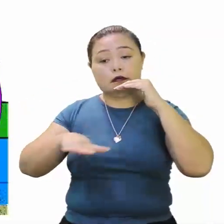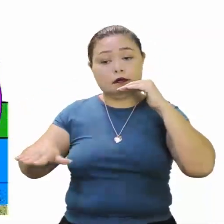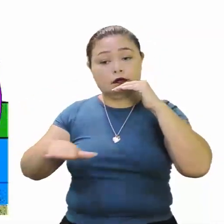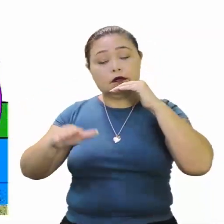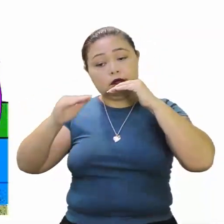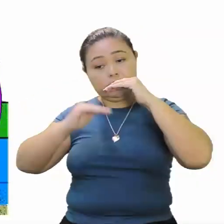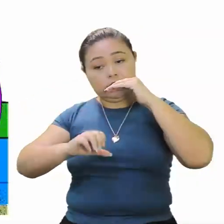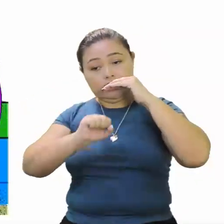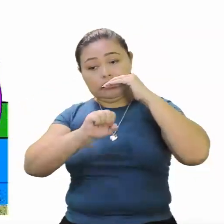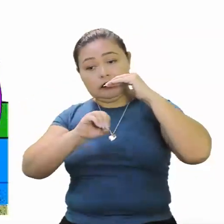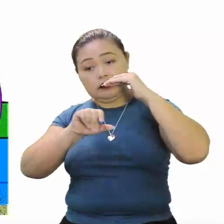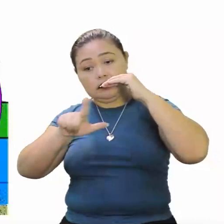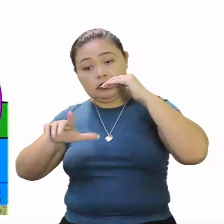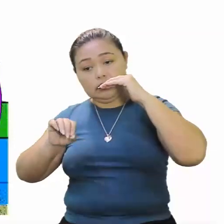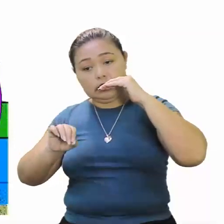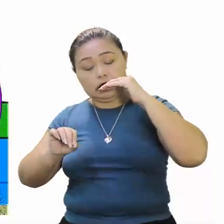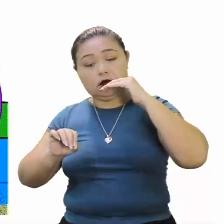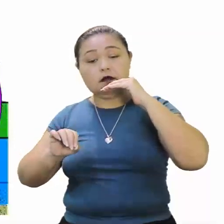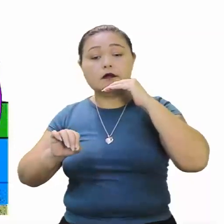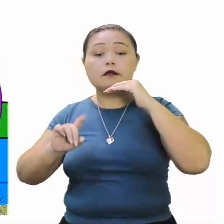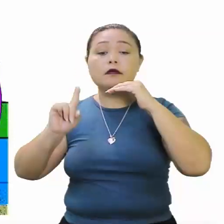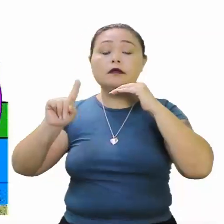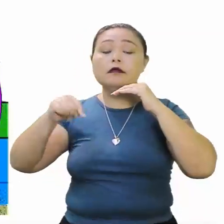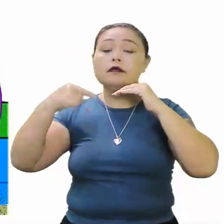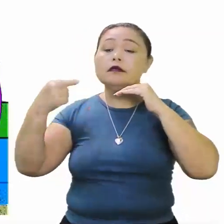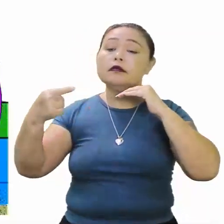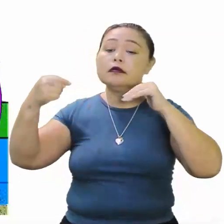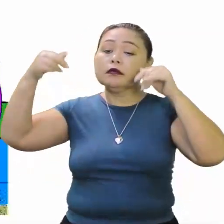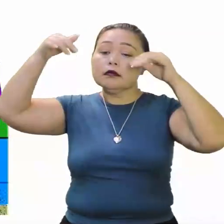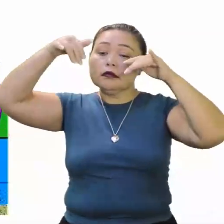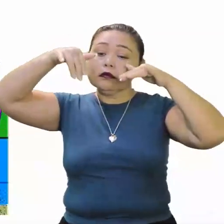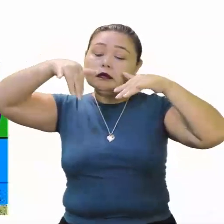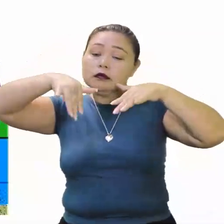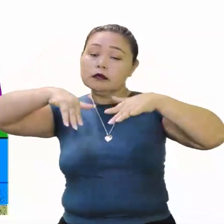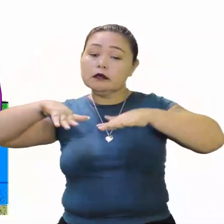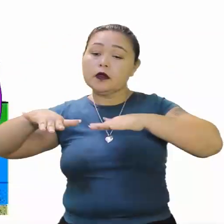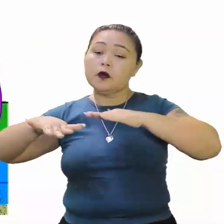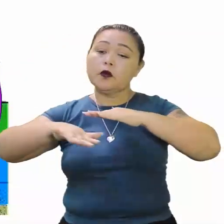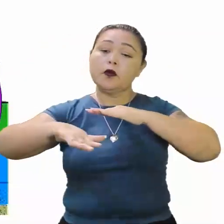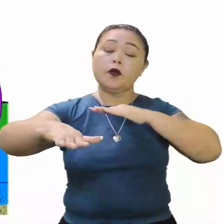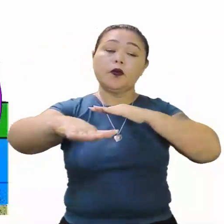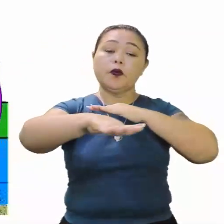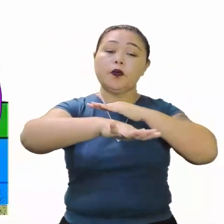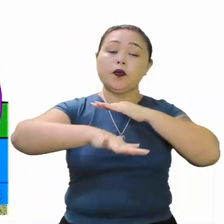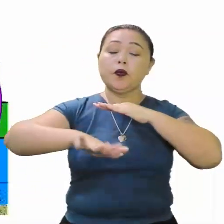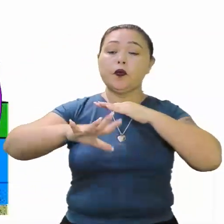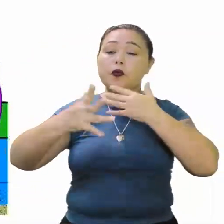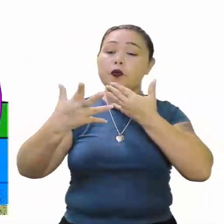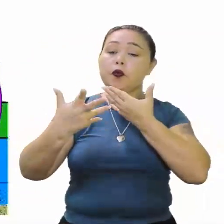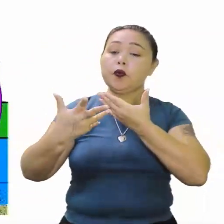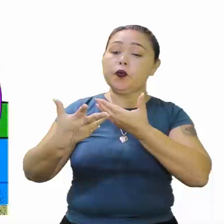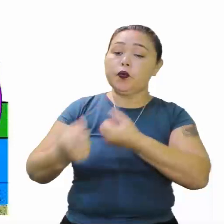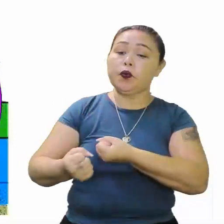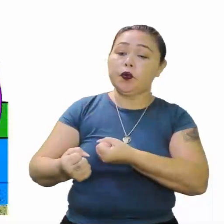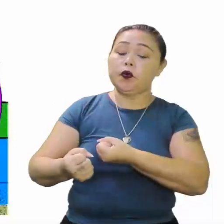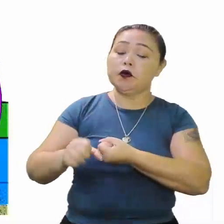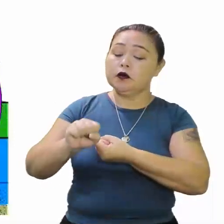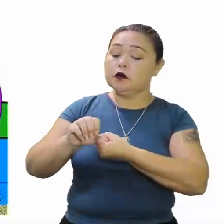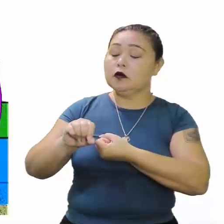do solo. A água que cai na superfície, ela provoca uma infiltração no